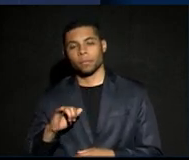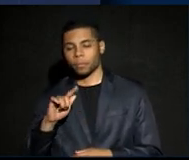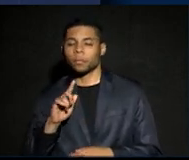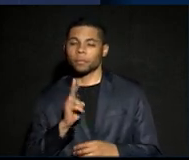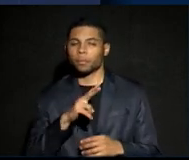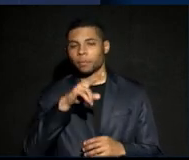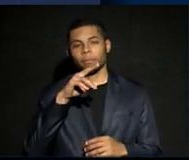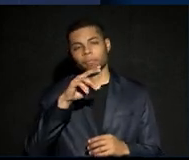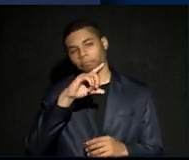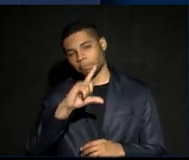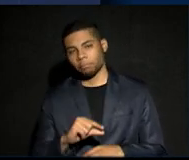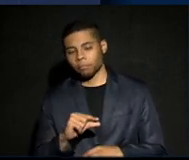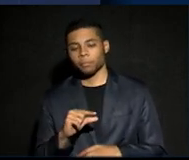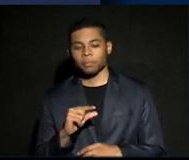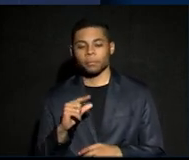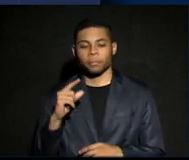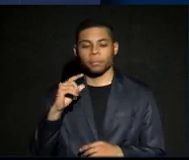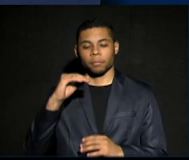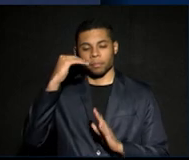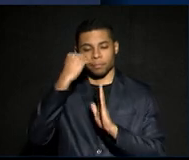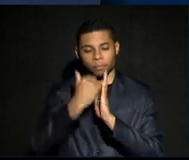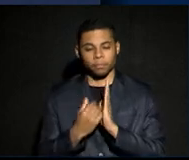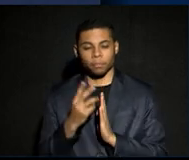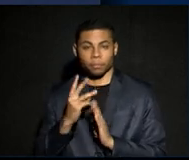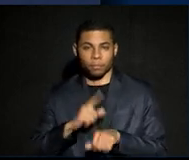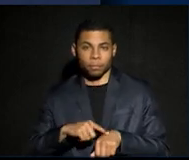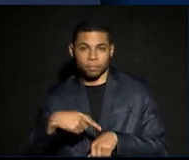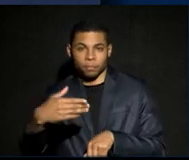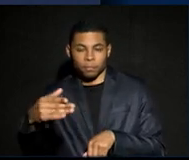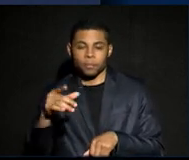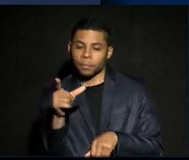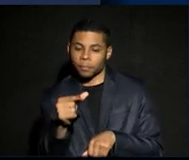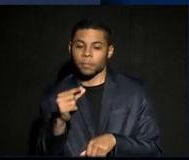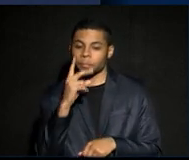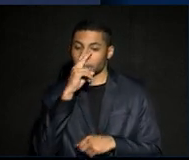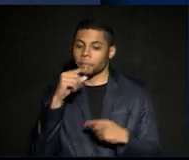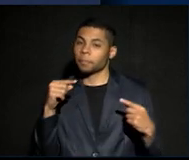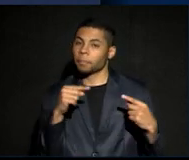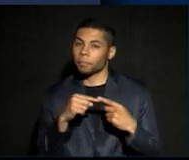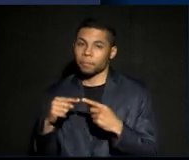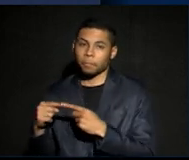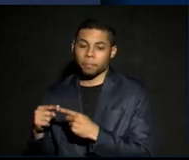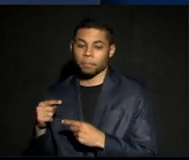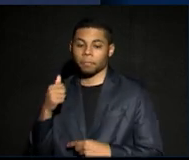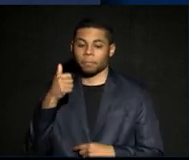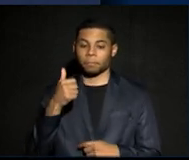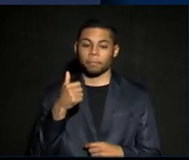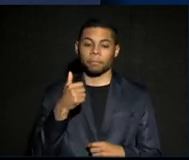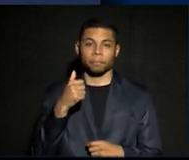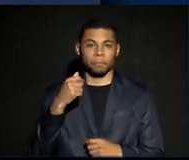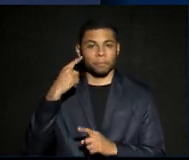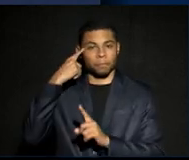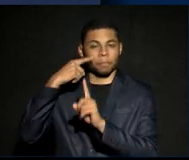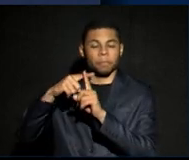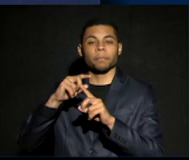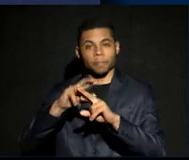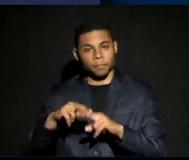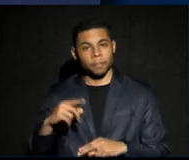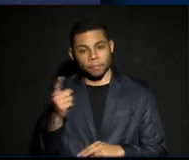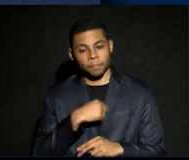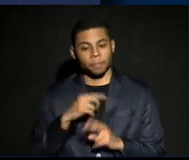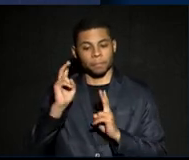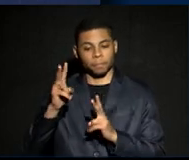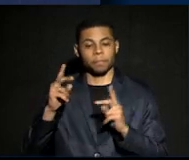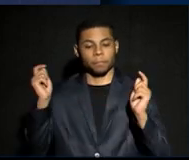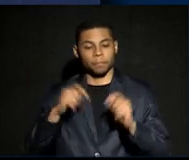para baixo de três no horizonte muito curto isso parece ser uma combinação bem otimista então